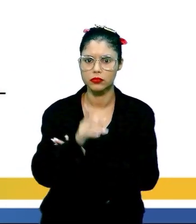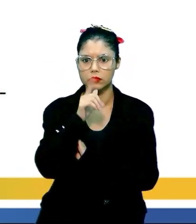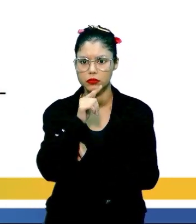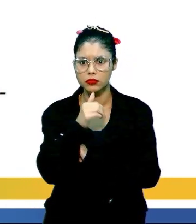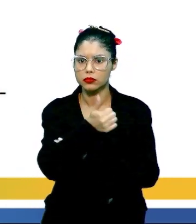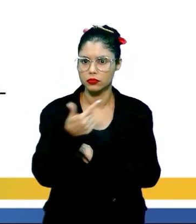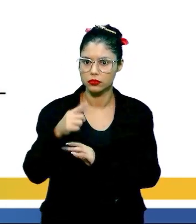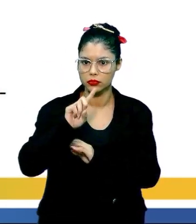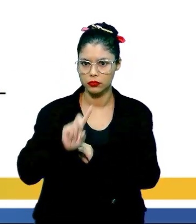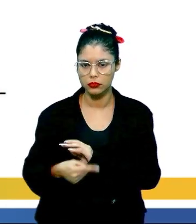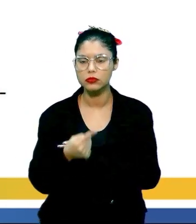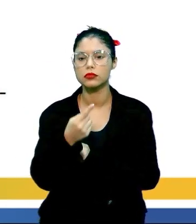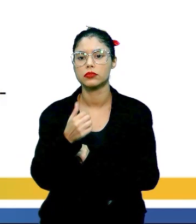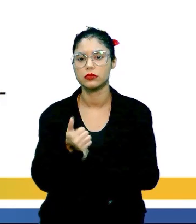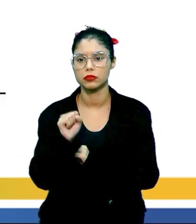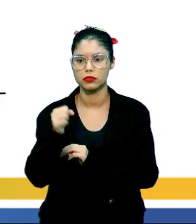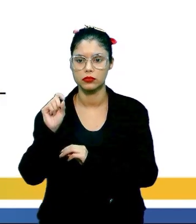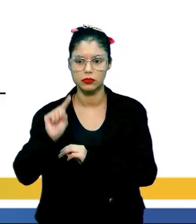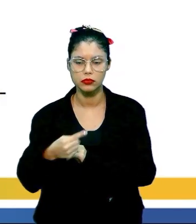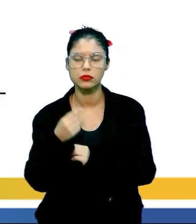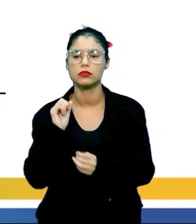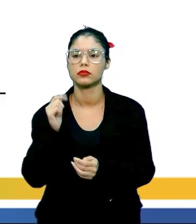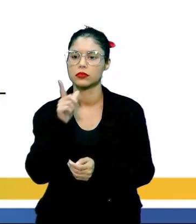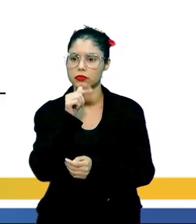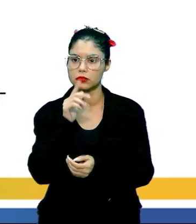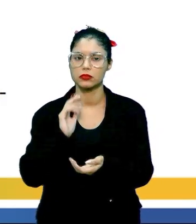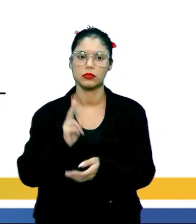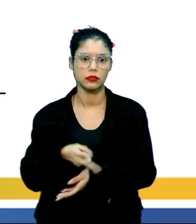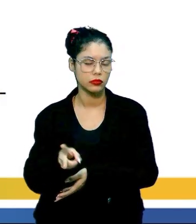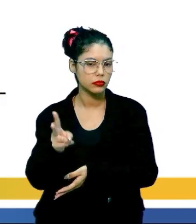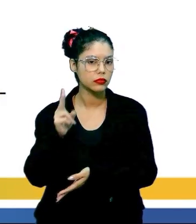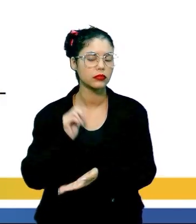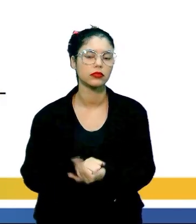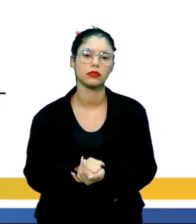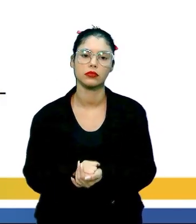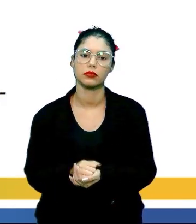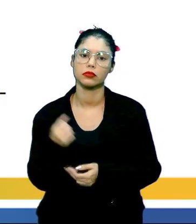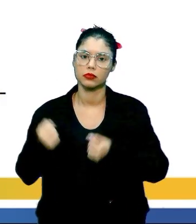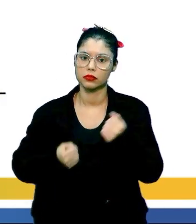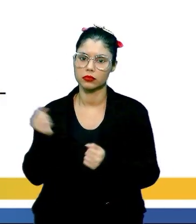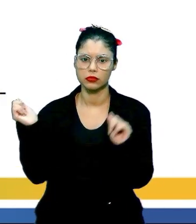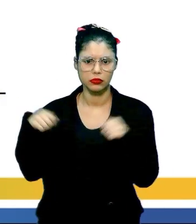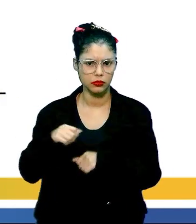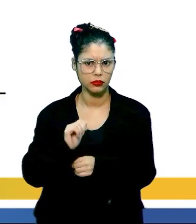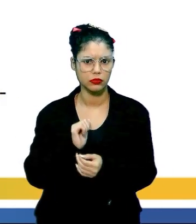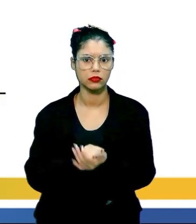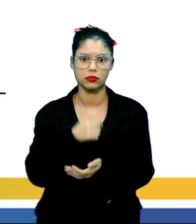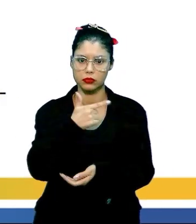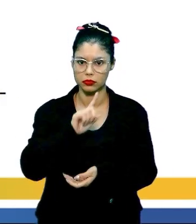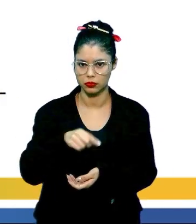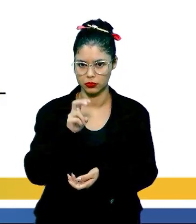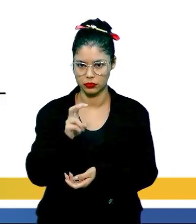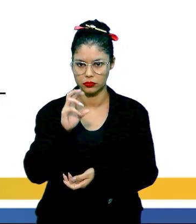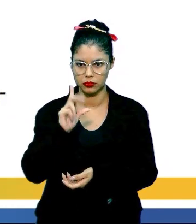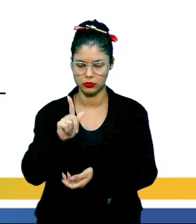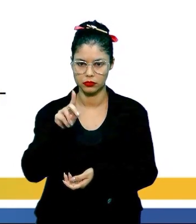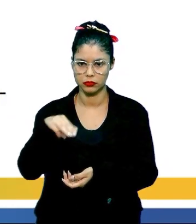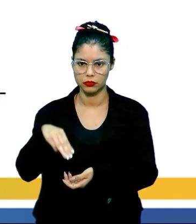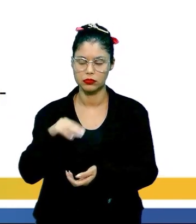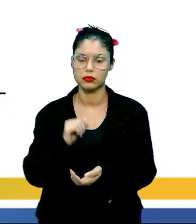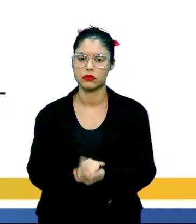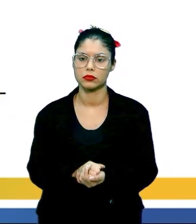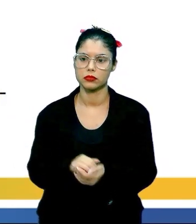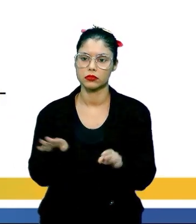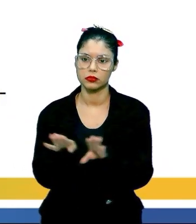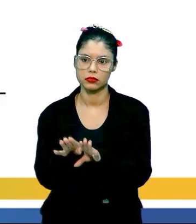com capacidades iguais a 12.000 e 8.000 litros de água, respectivamente, tá? O caminhão possui uma bomba de 2,5